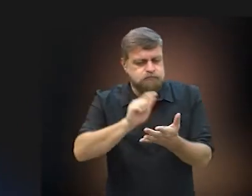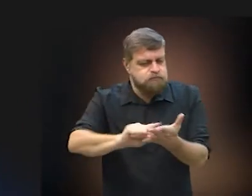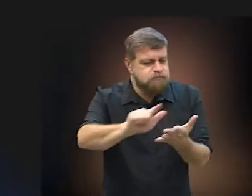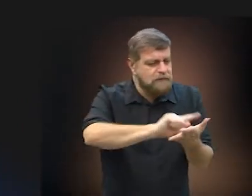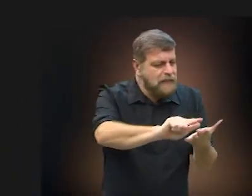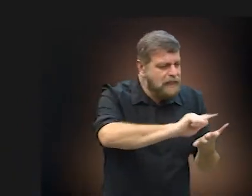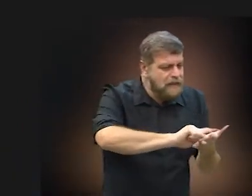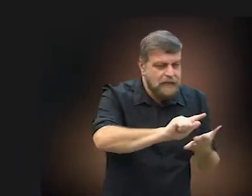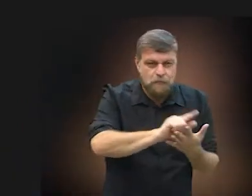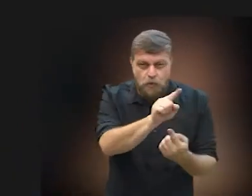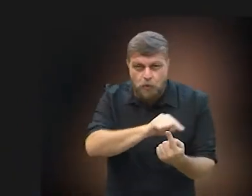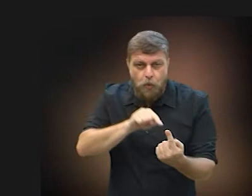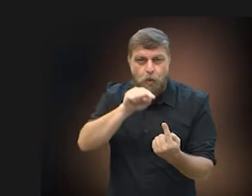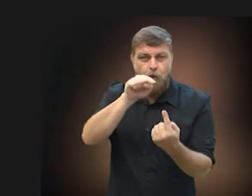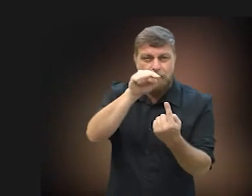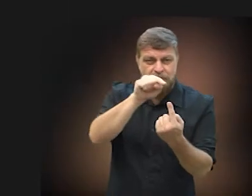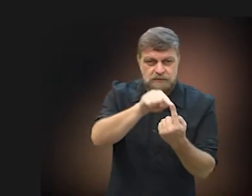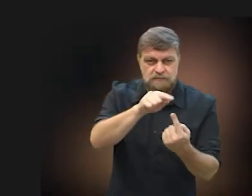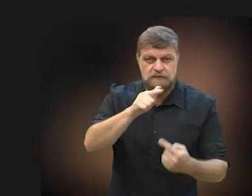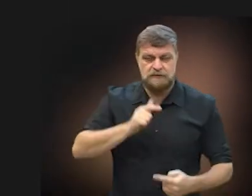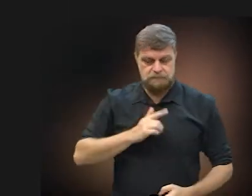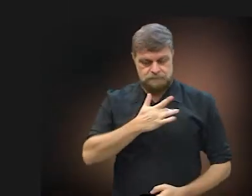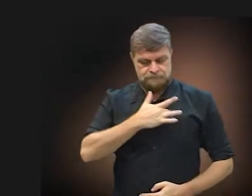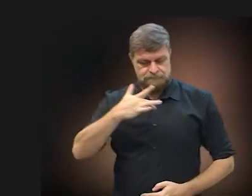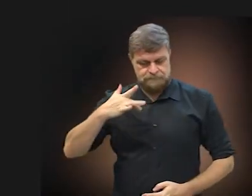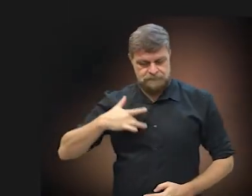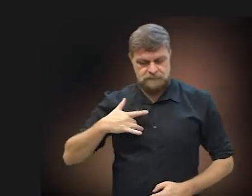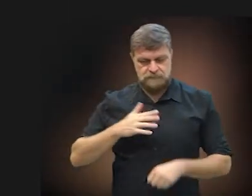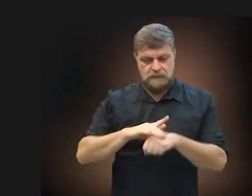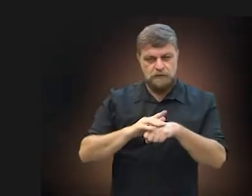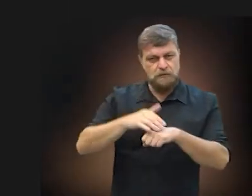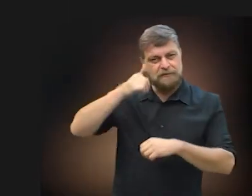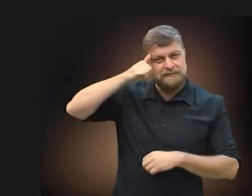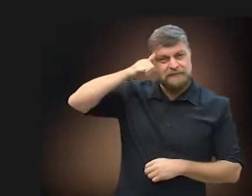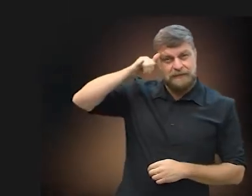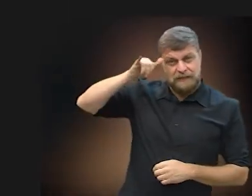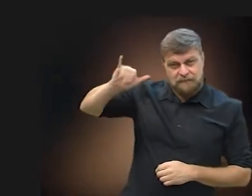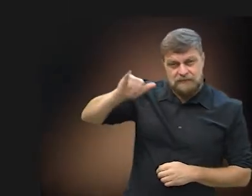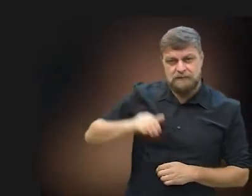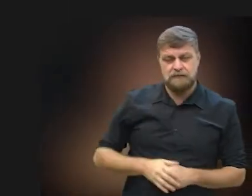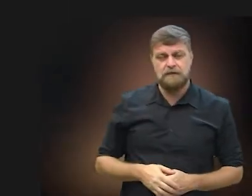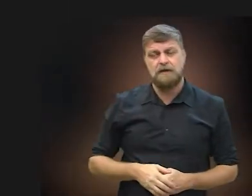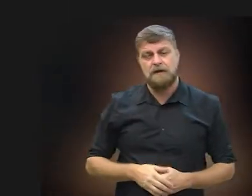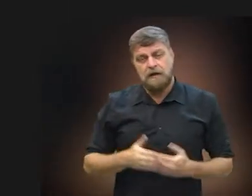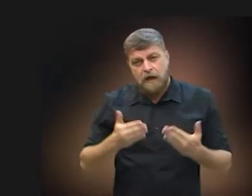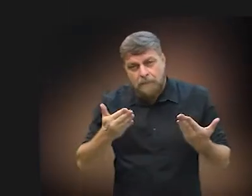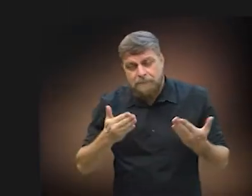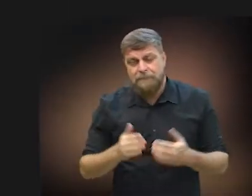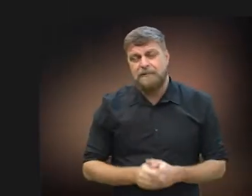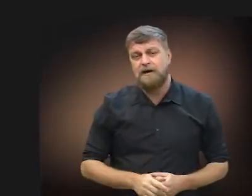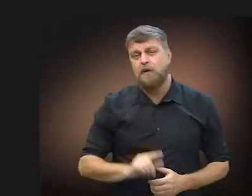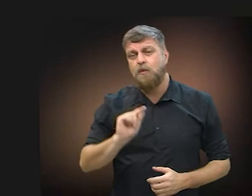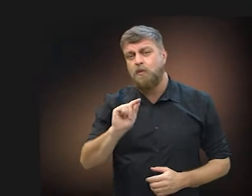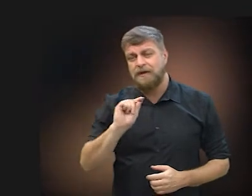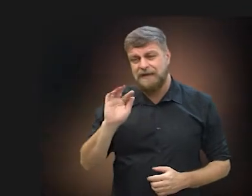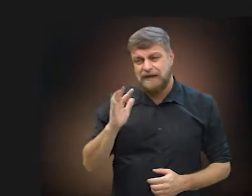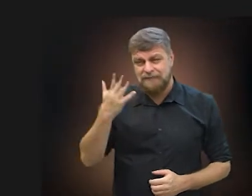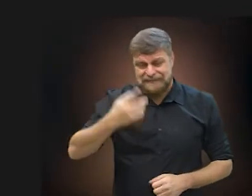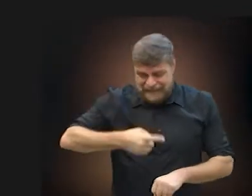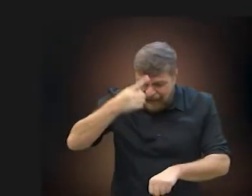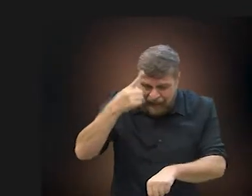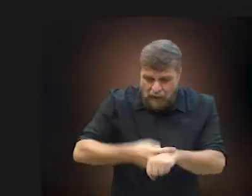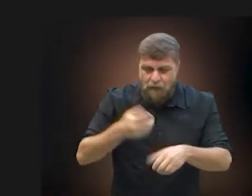ambientes limpos a fim de promover mais saúde, prevenir doenças, e nós